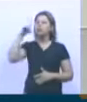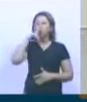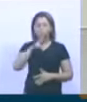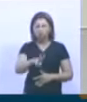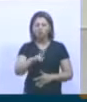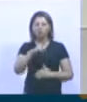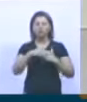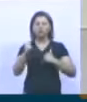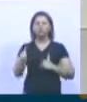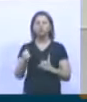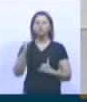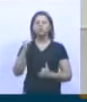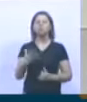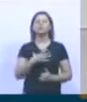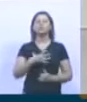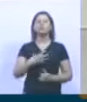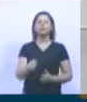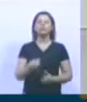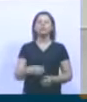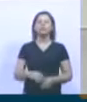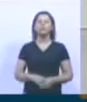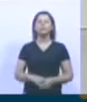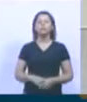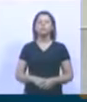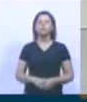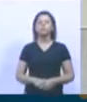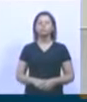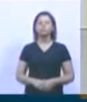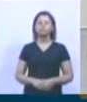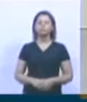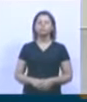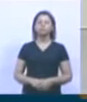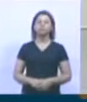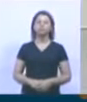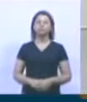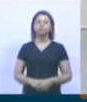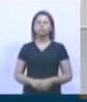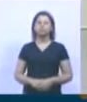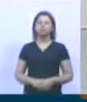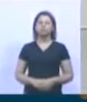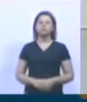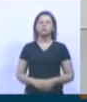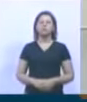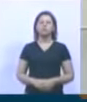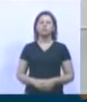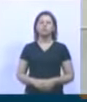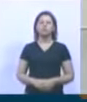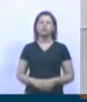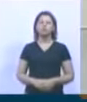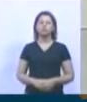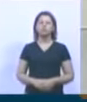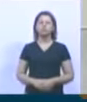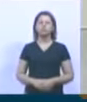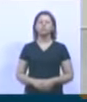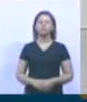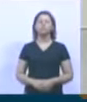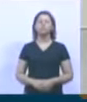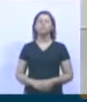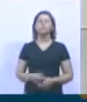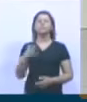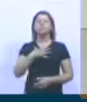ele e o chamava de filho. The prodigal son told the father, "Don't take me as your son, take me as your servant."